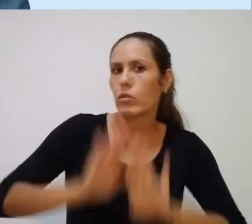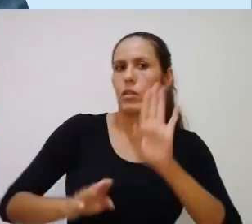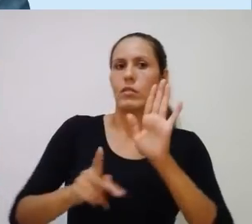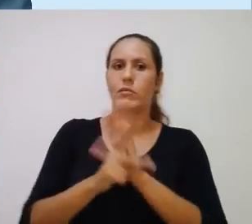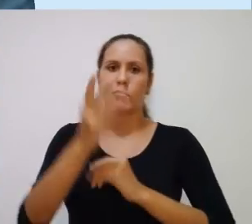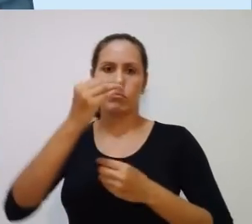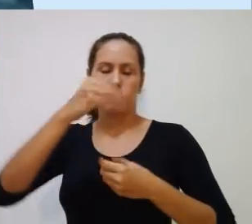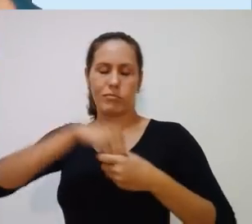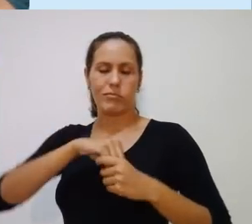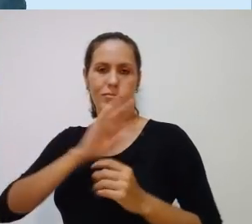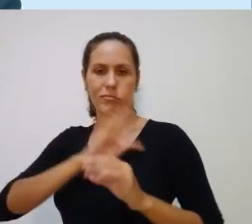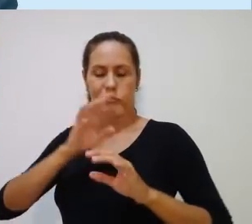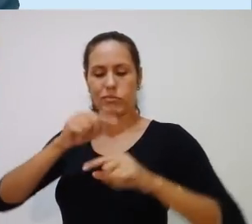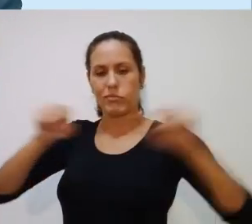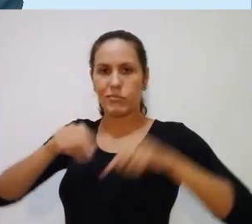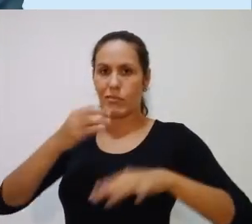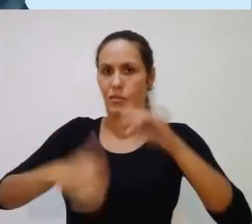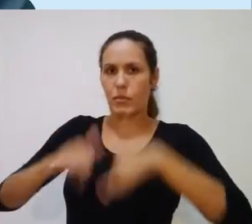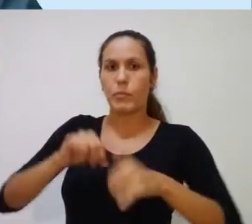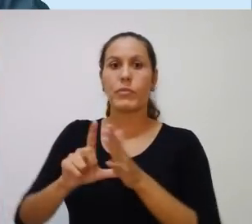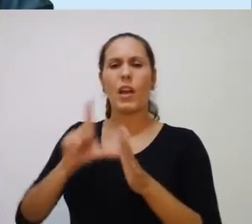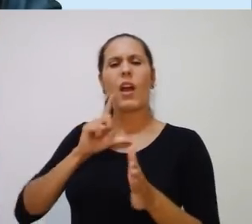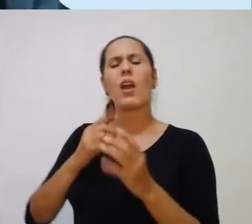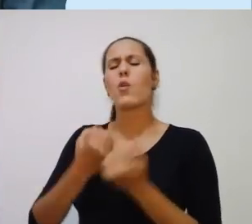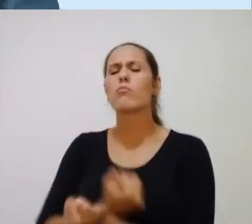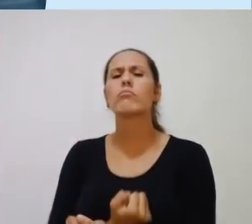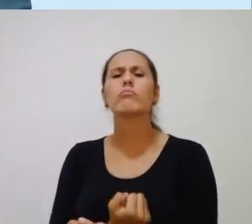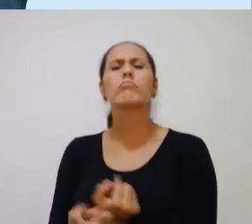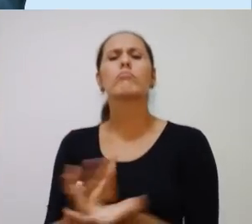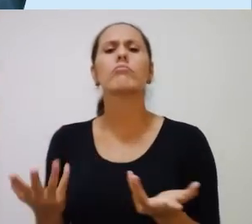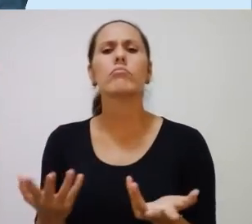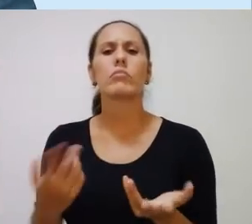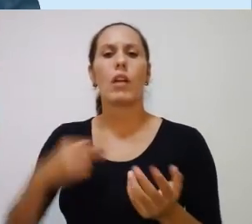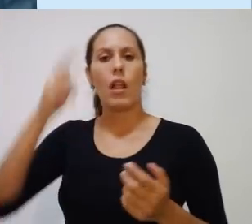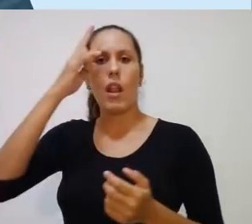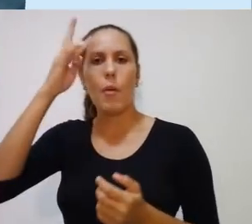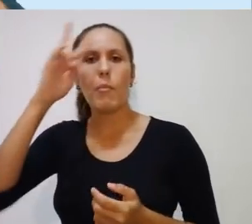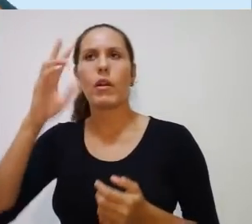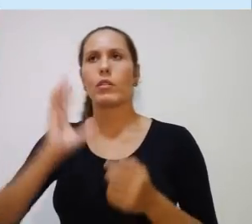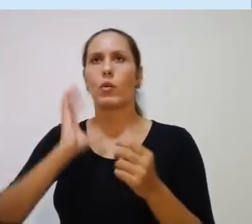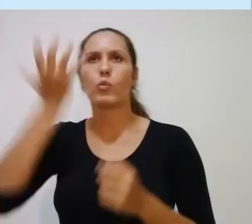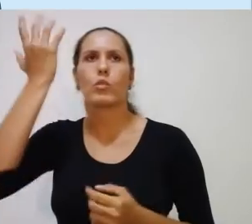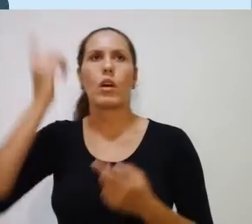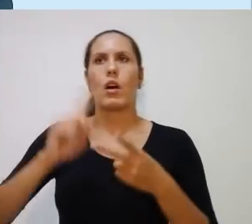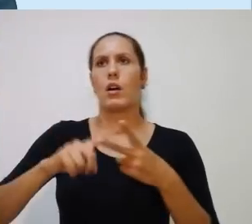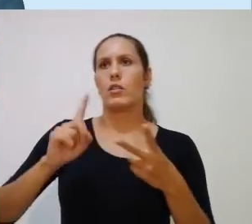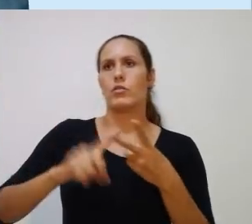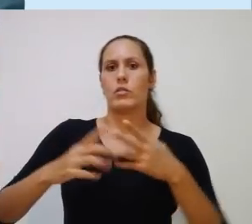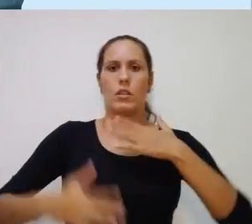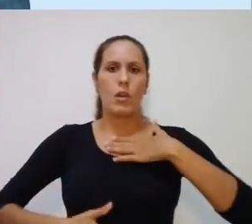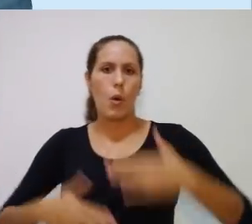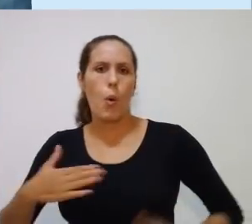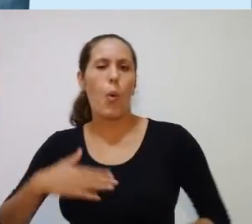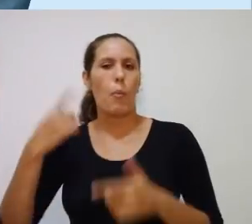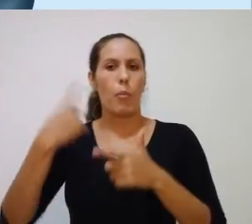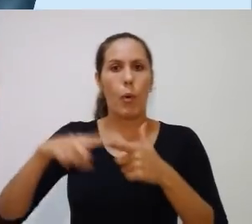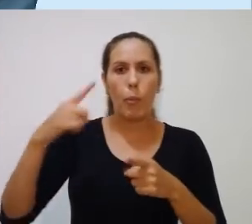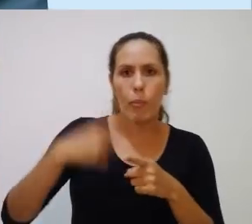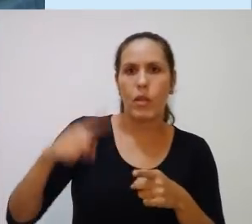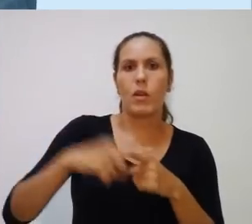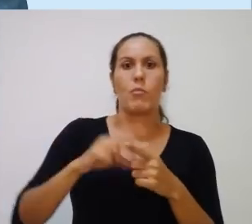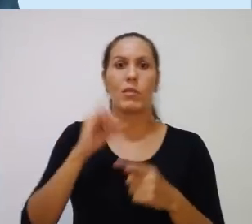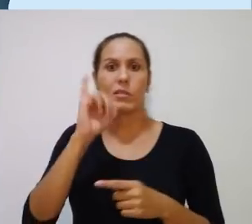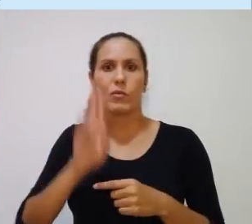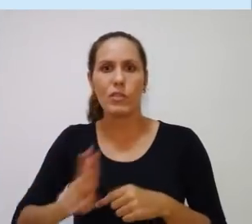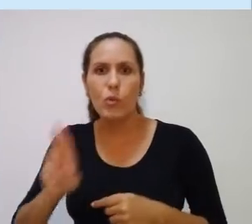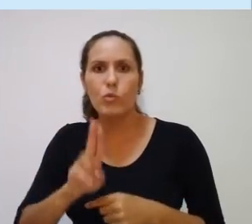em sala de aula, fiz uma grande explanação dos problemas que podem ocorrer, as causas, danos físicos de manuseio